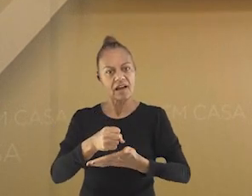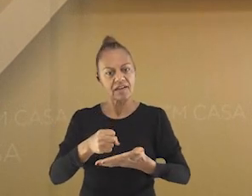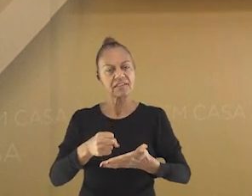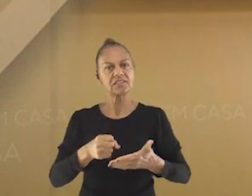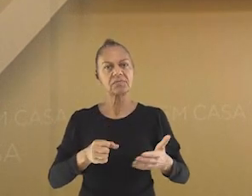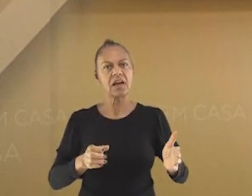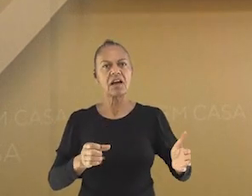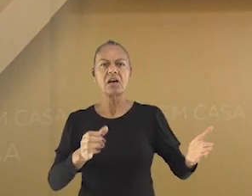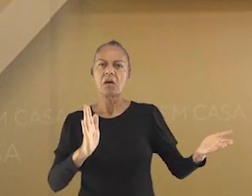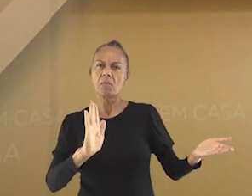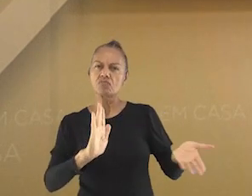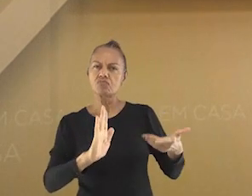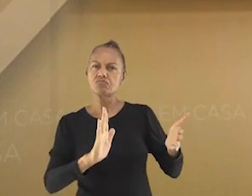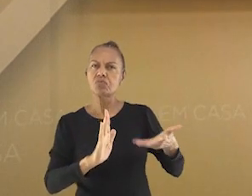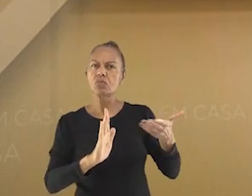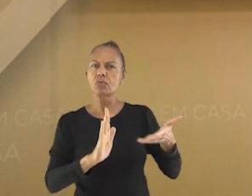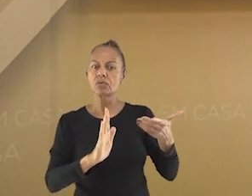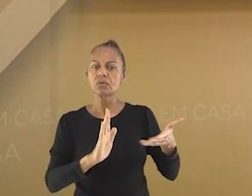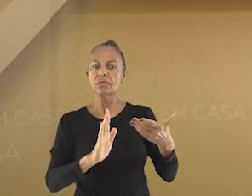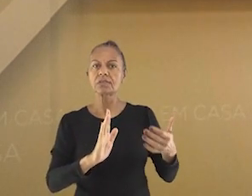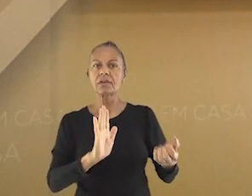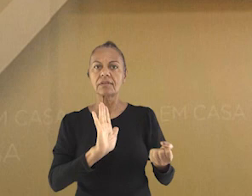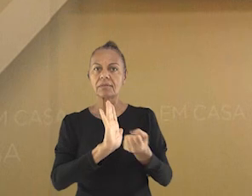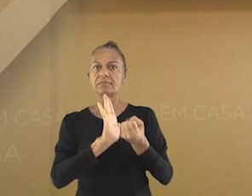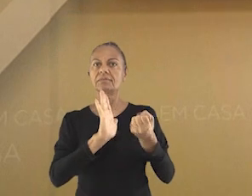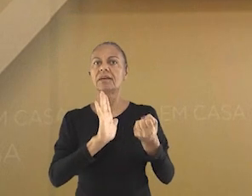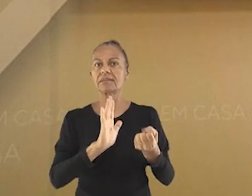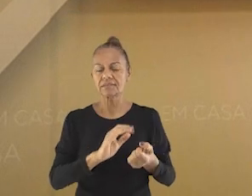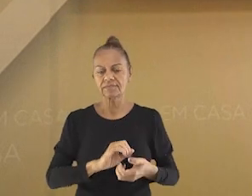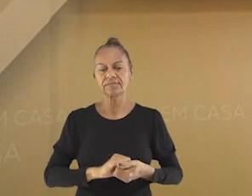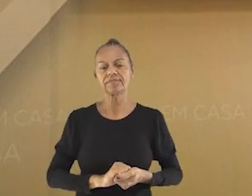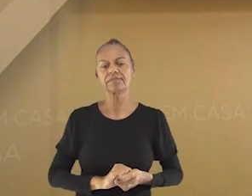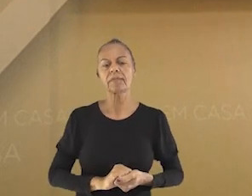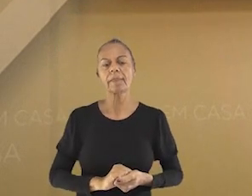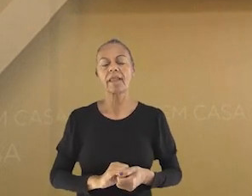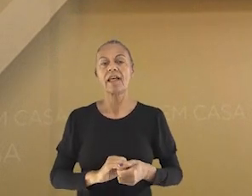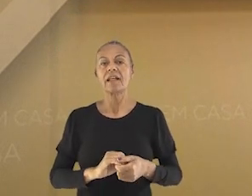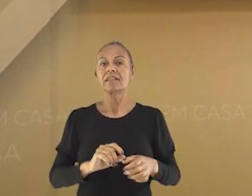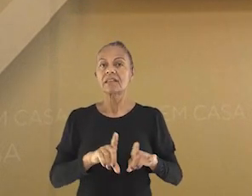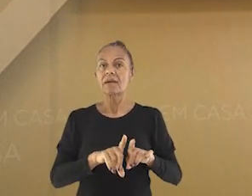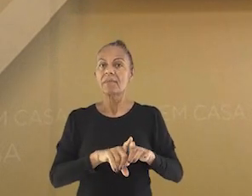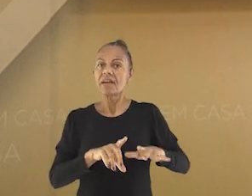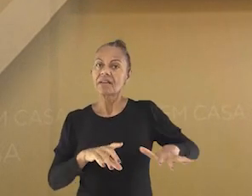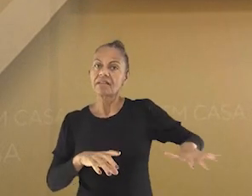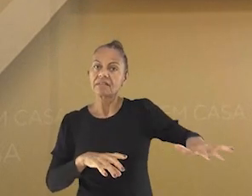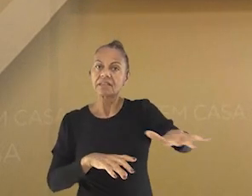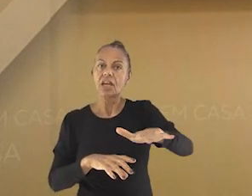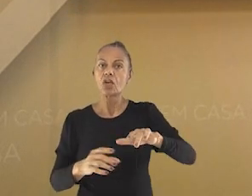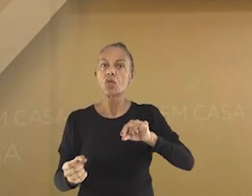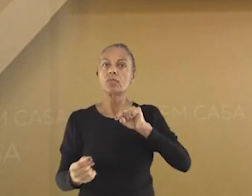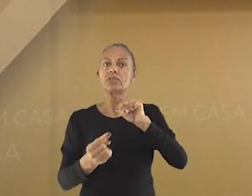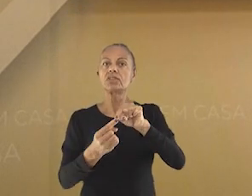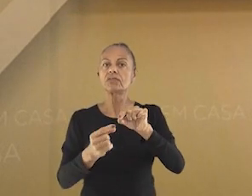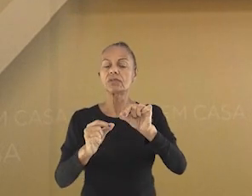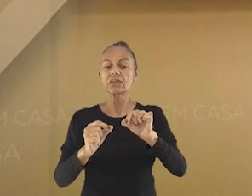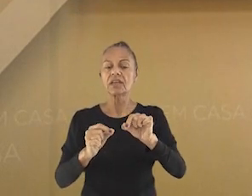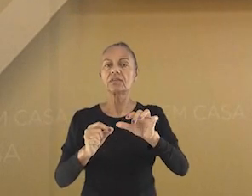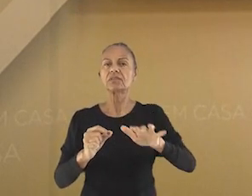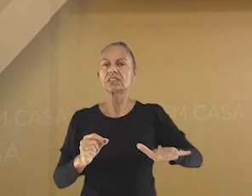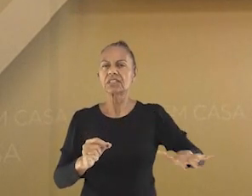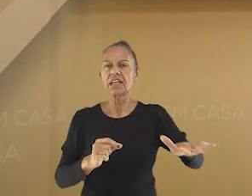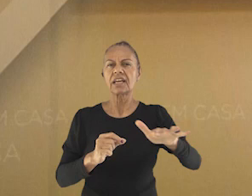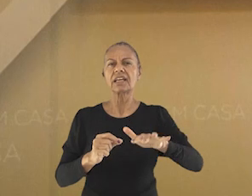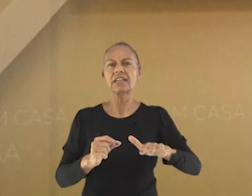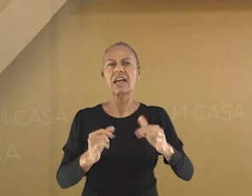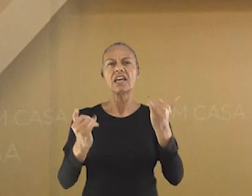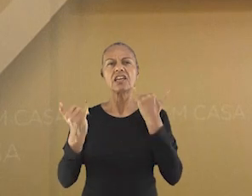de vários itens da marca. Além da produção de um cacau sustentável, a fazenda tem o objetivo de ser